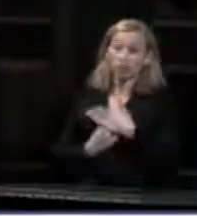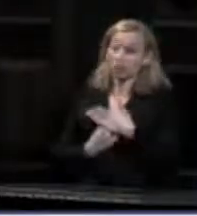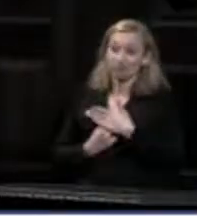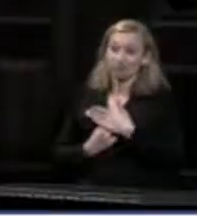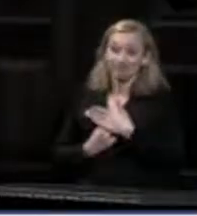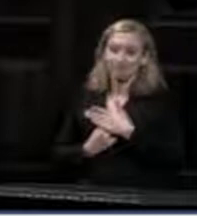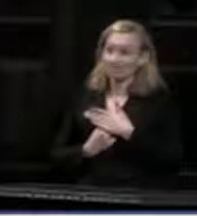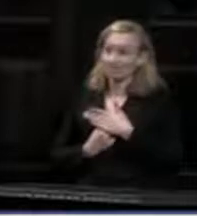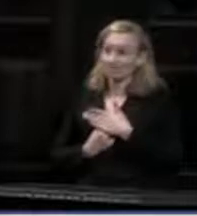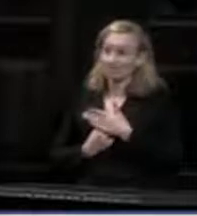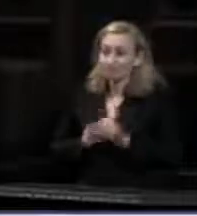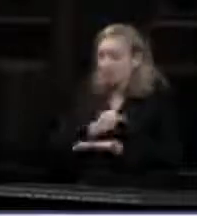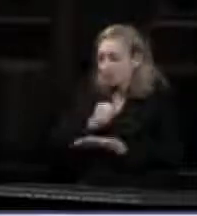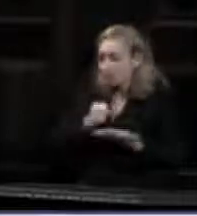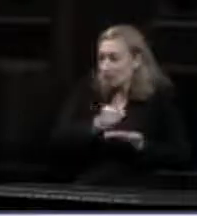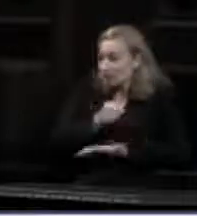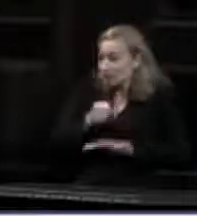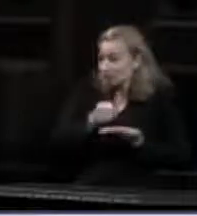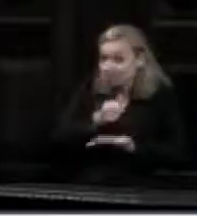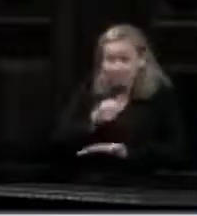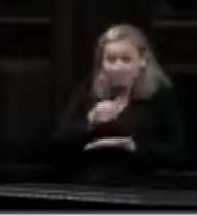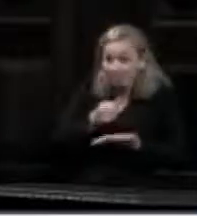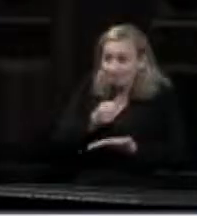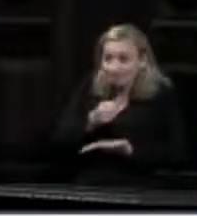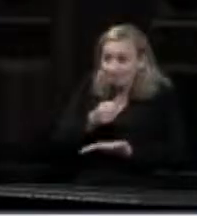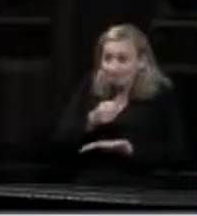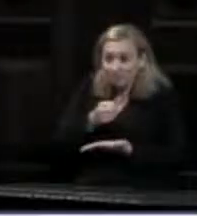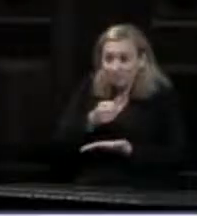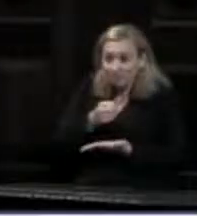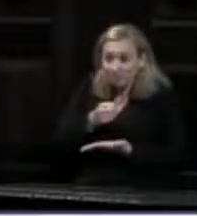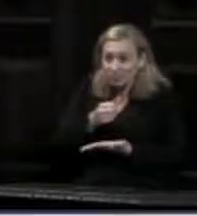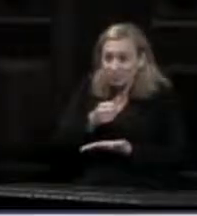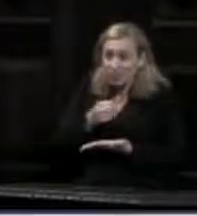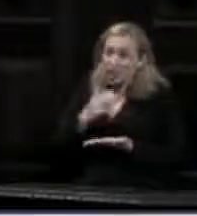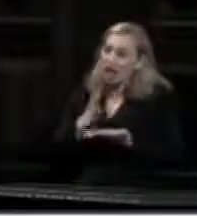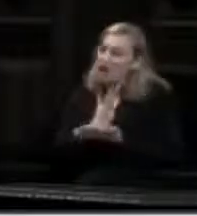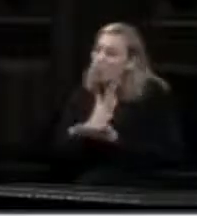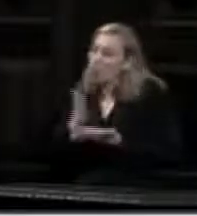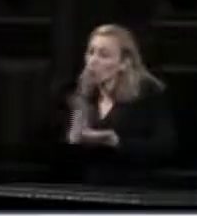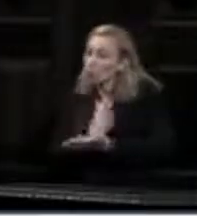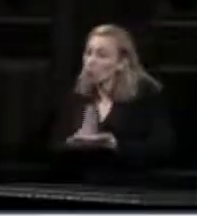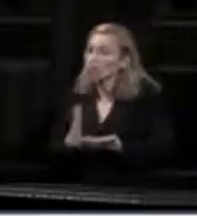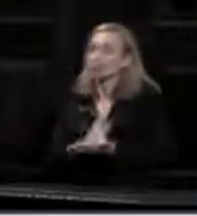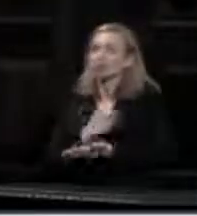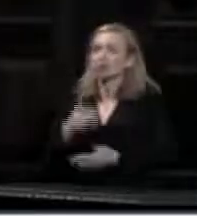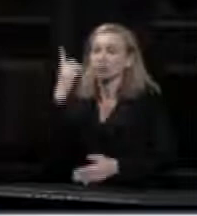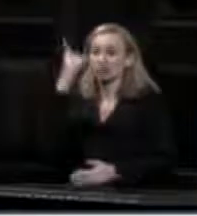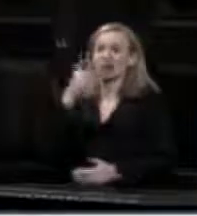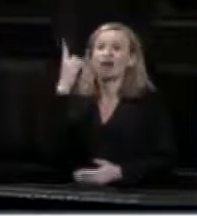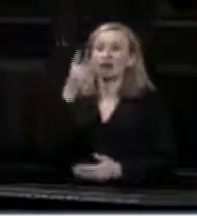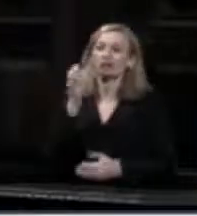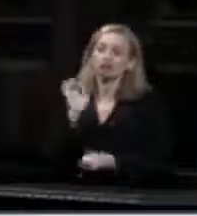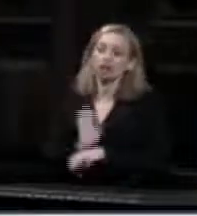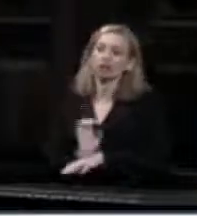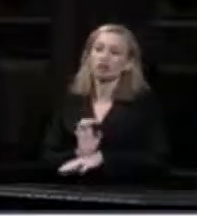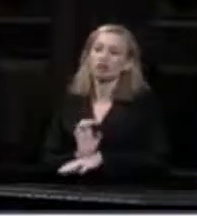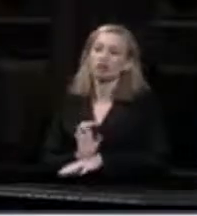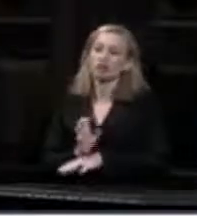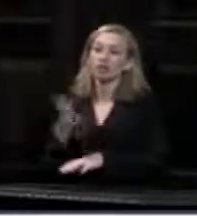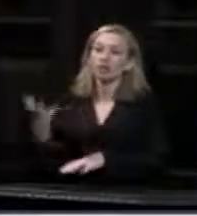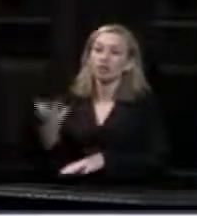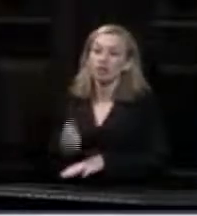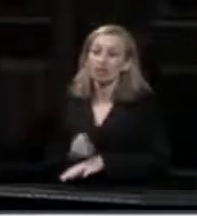de base legal então a maioria dos candidatos a deputado estadual não recebem